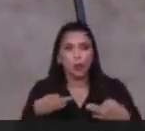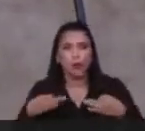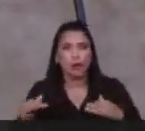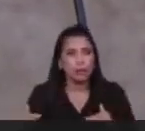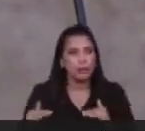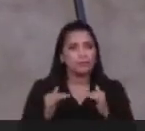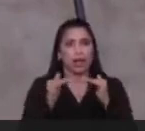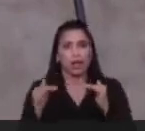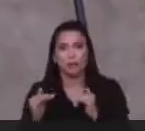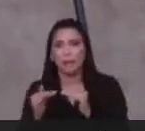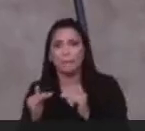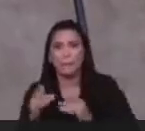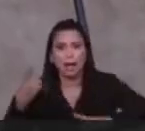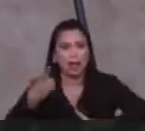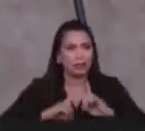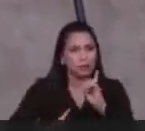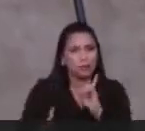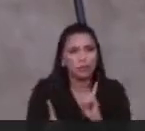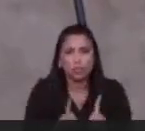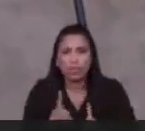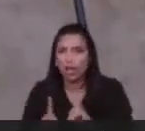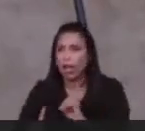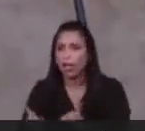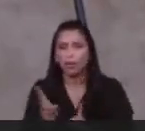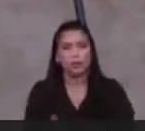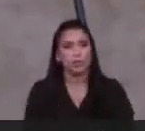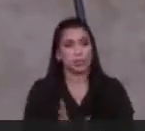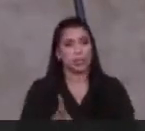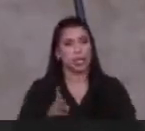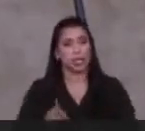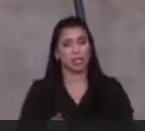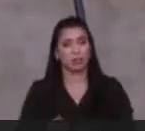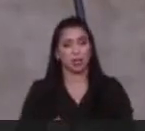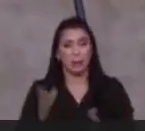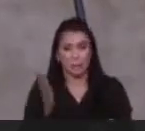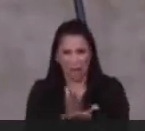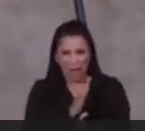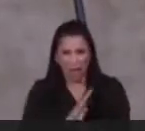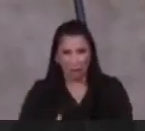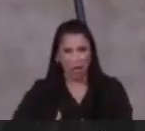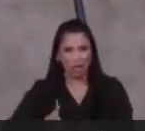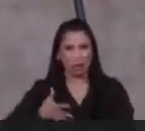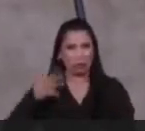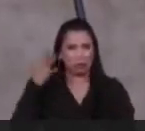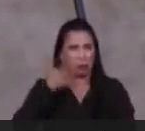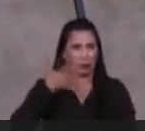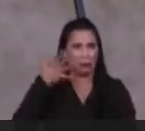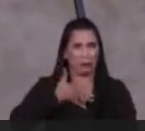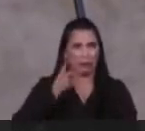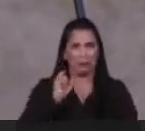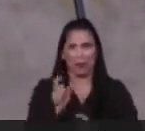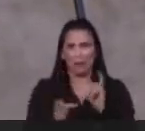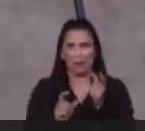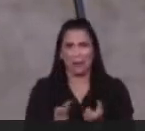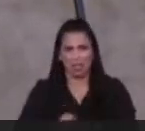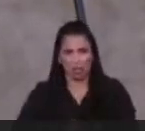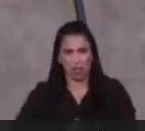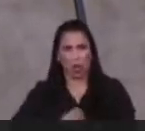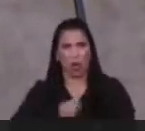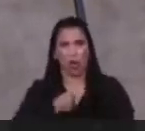exercício incansável do diálogo, no combate aos discursos de ódio, na busca do